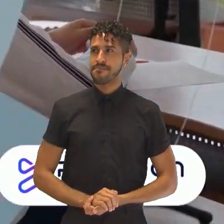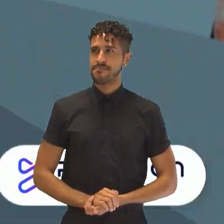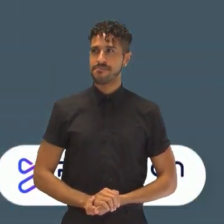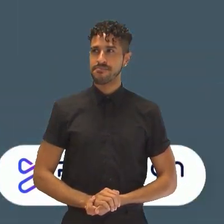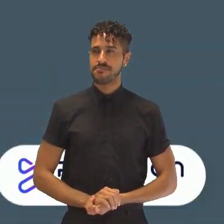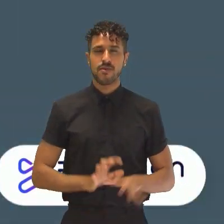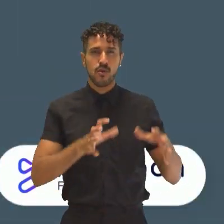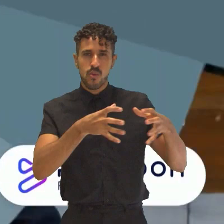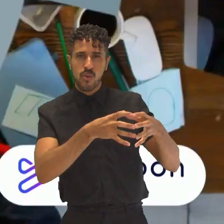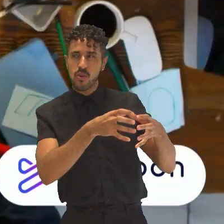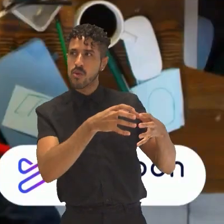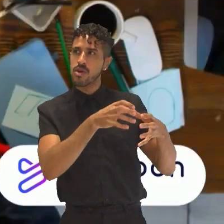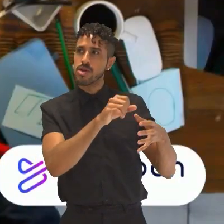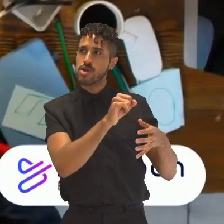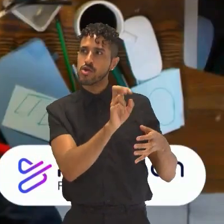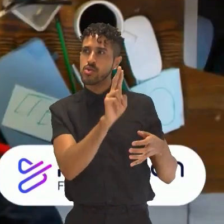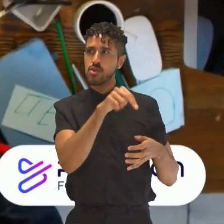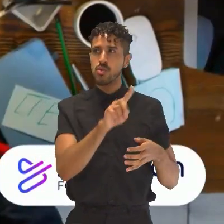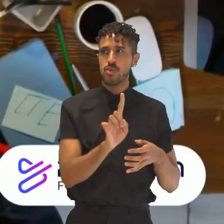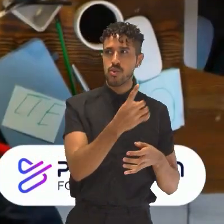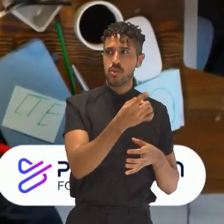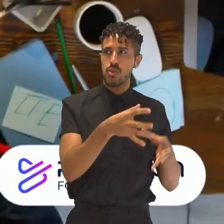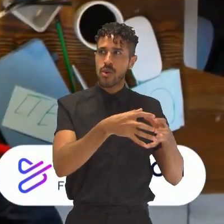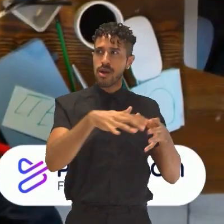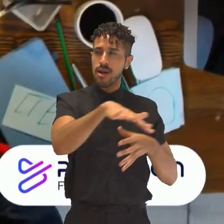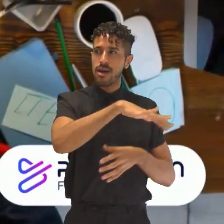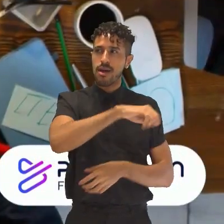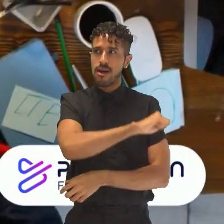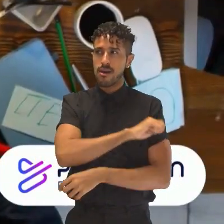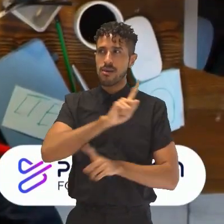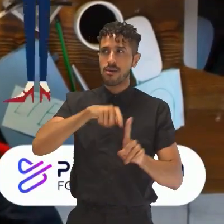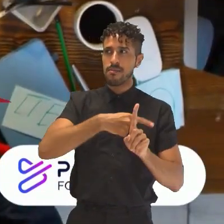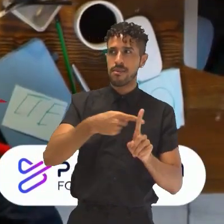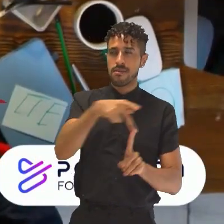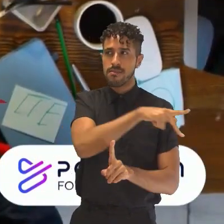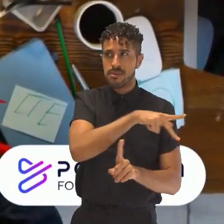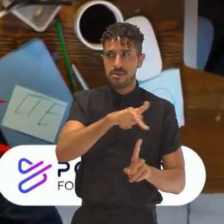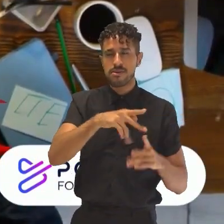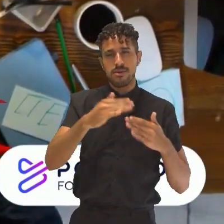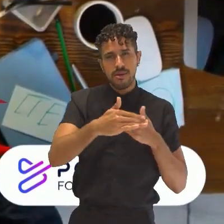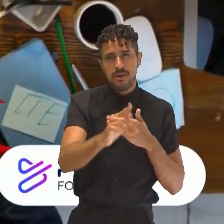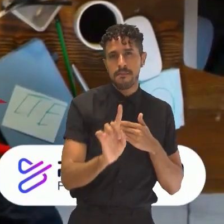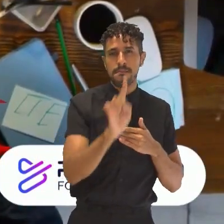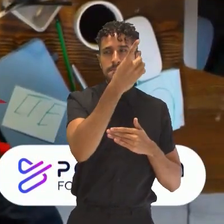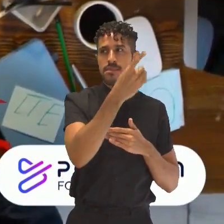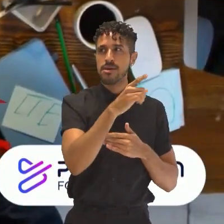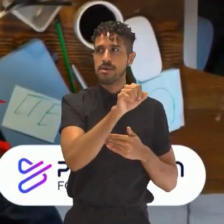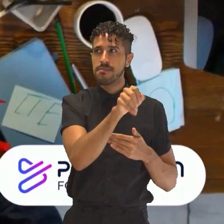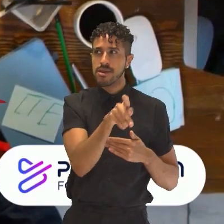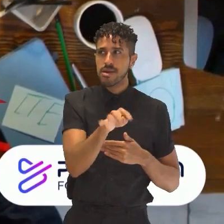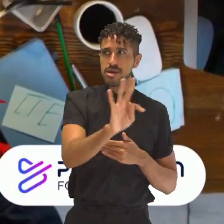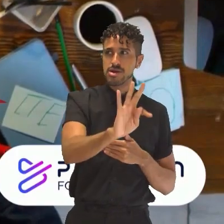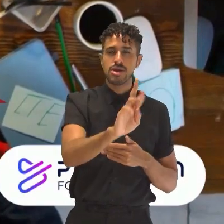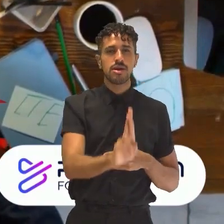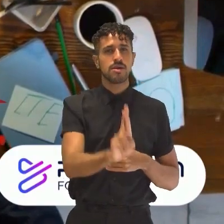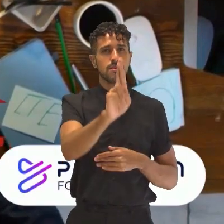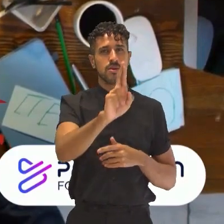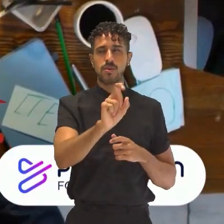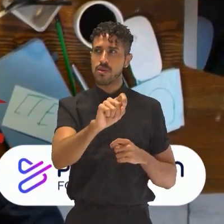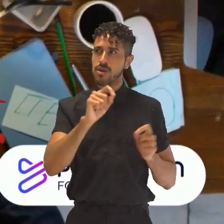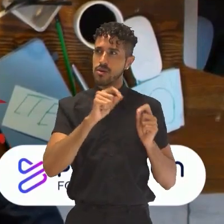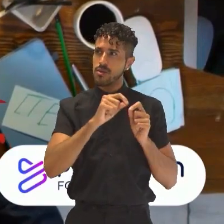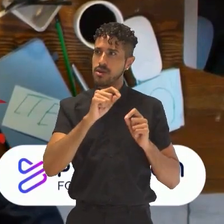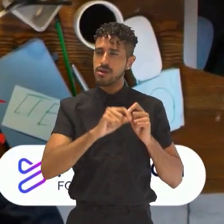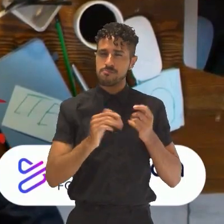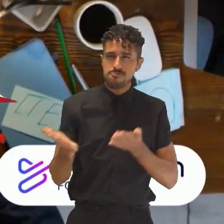O time Scrum 1, representando o segmento de alunos e professores, logo na primeira sprint, ficou responsável por